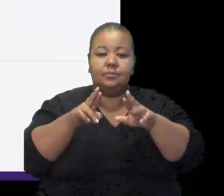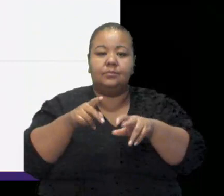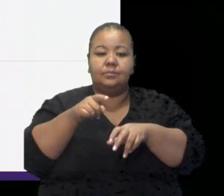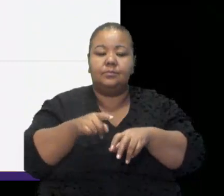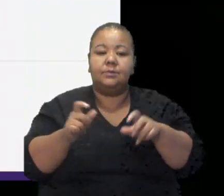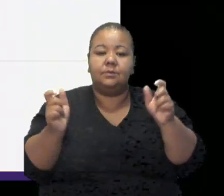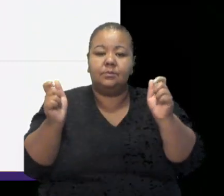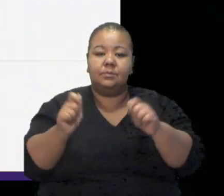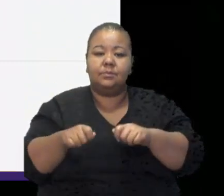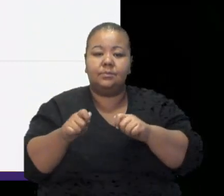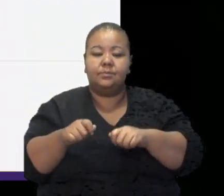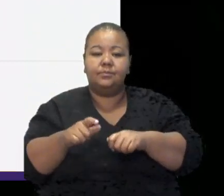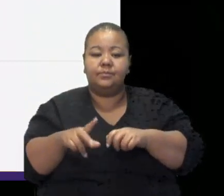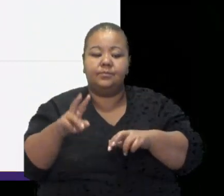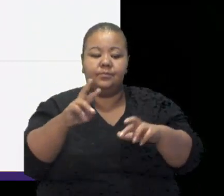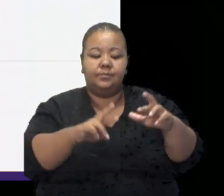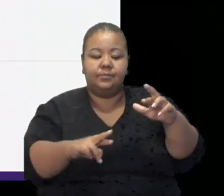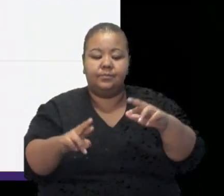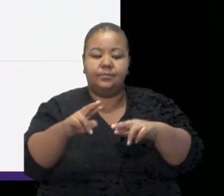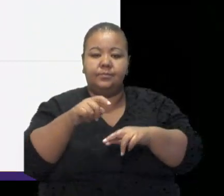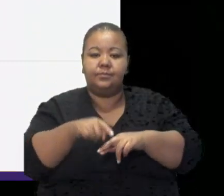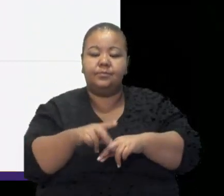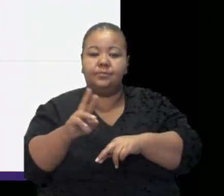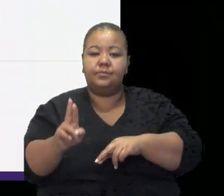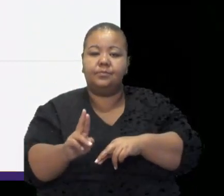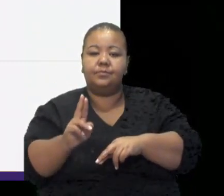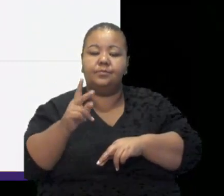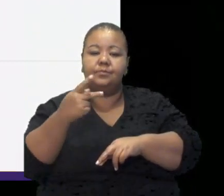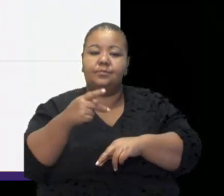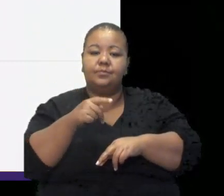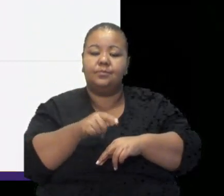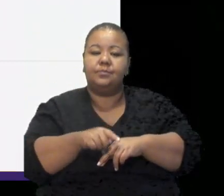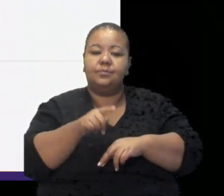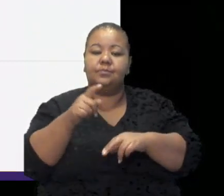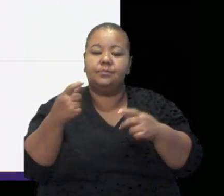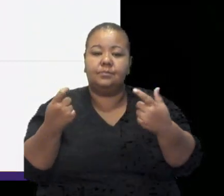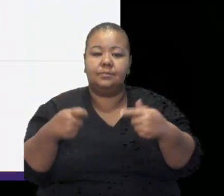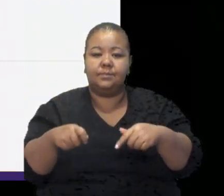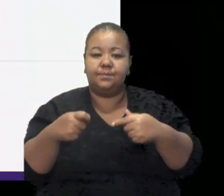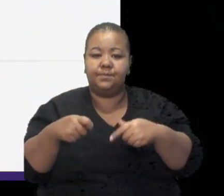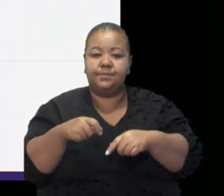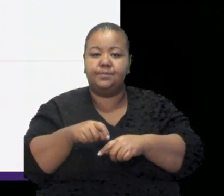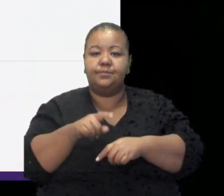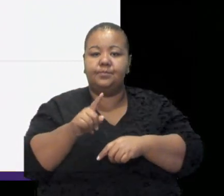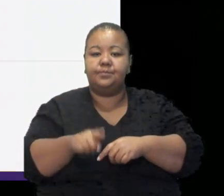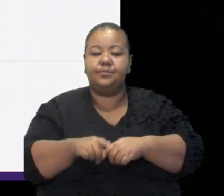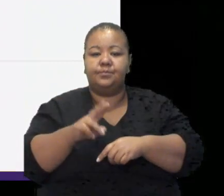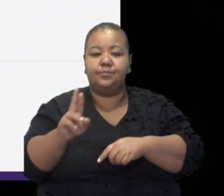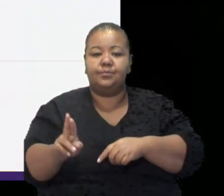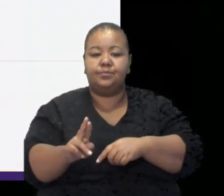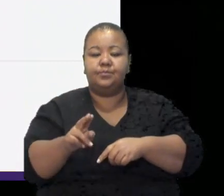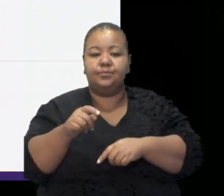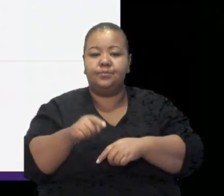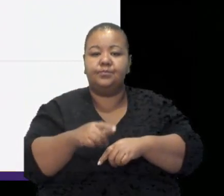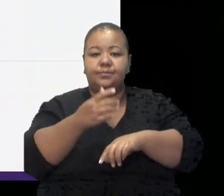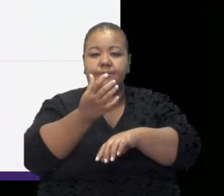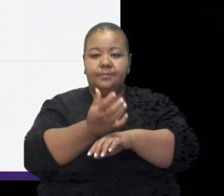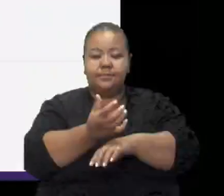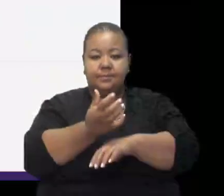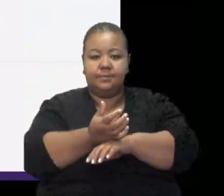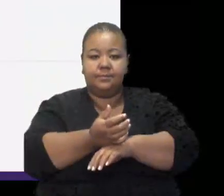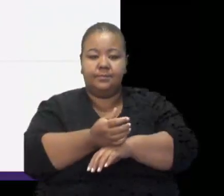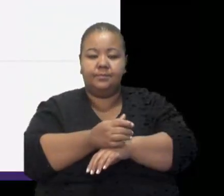a possibilidade deles analisarem as aplicações das necessidades e usos de